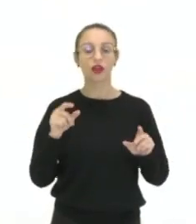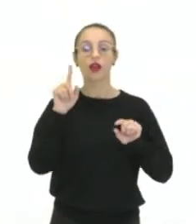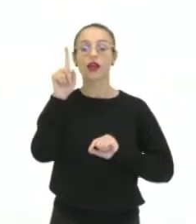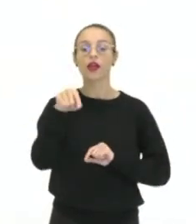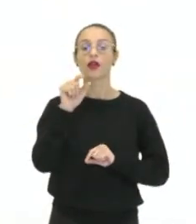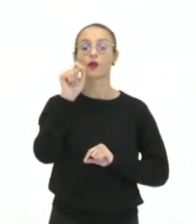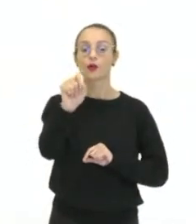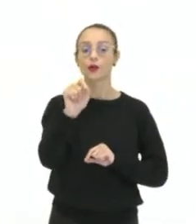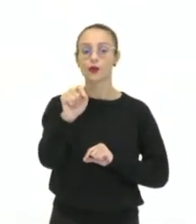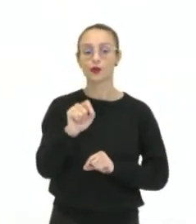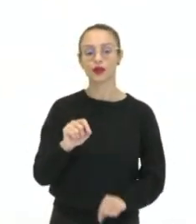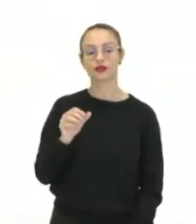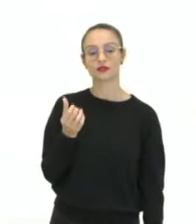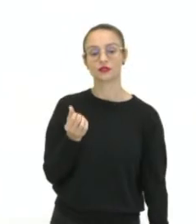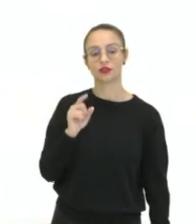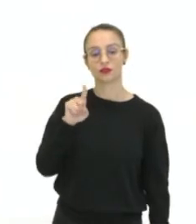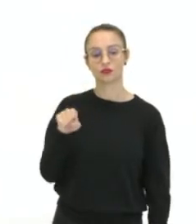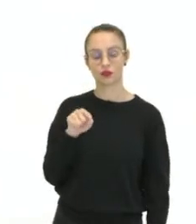representa ali